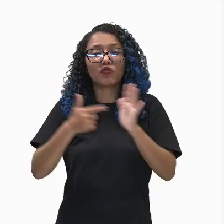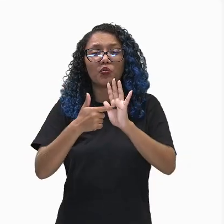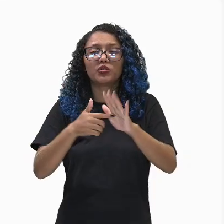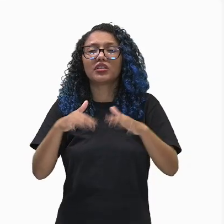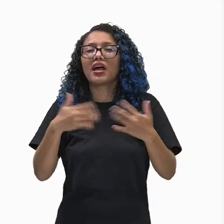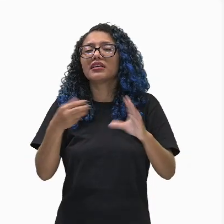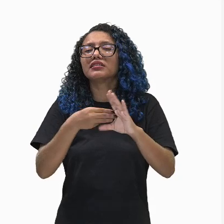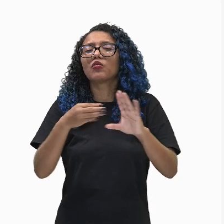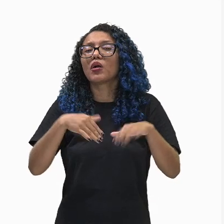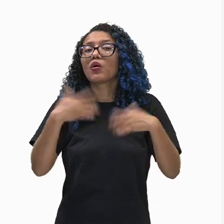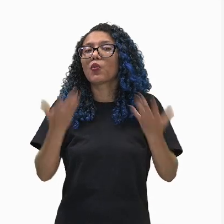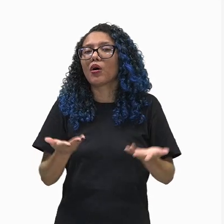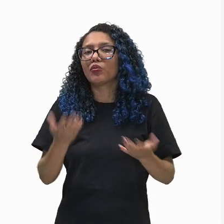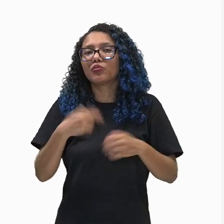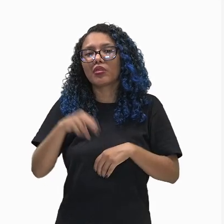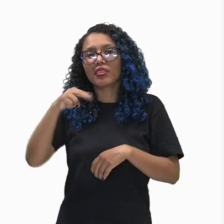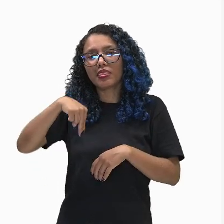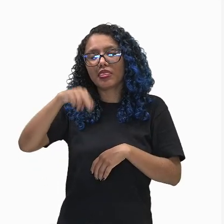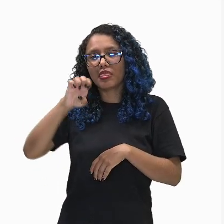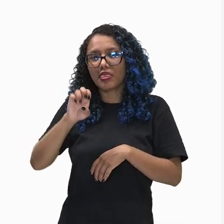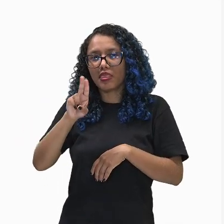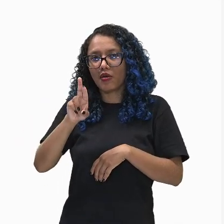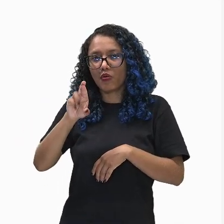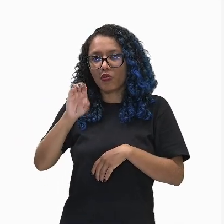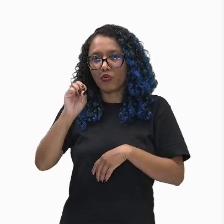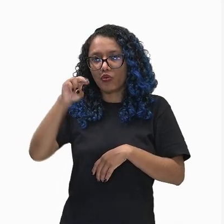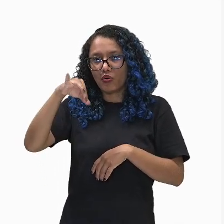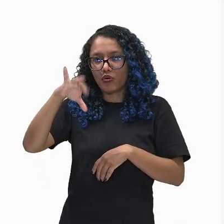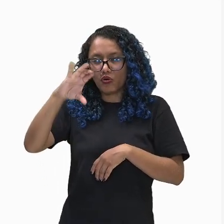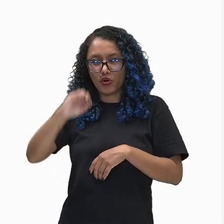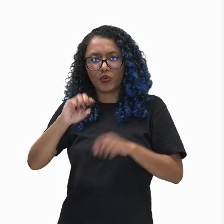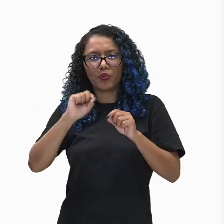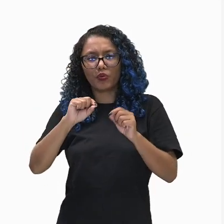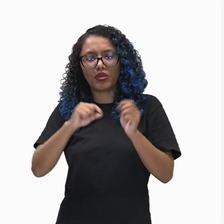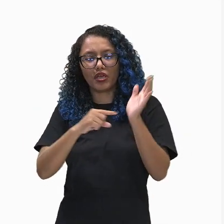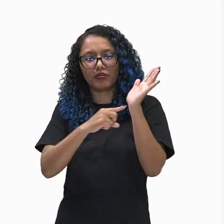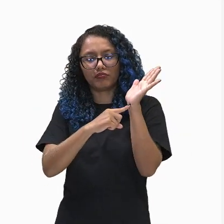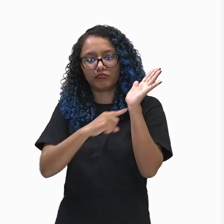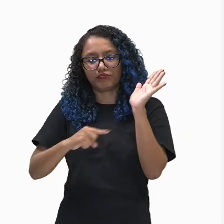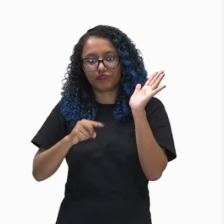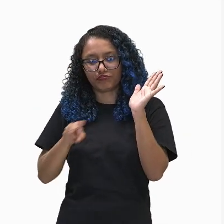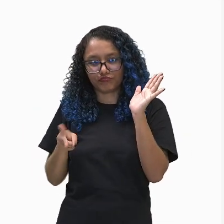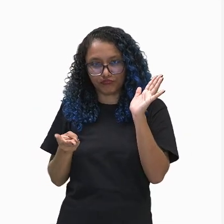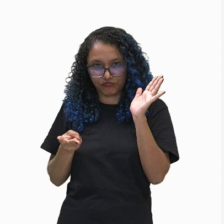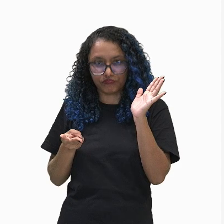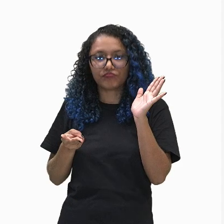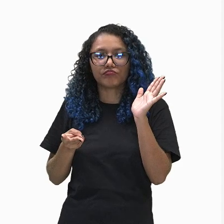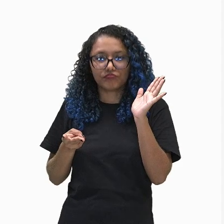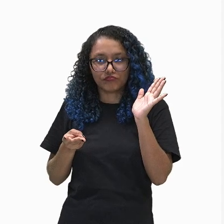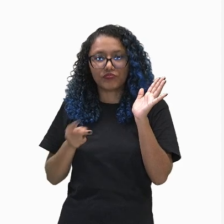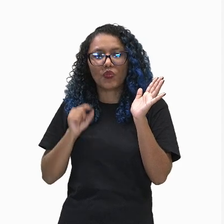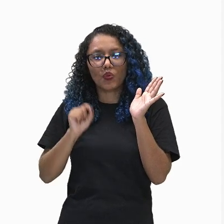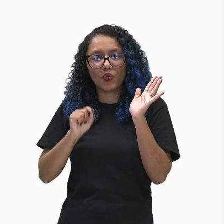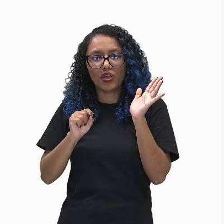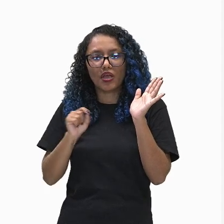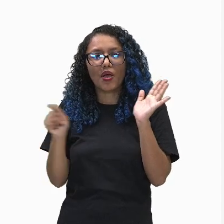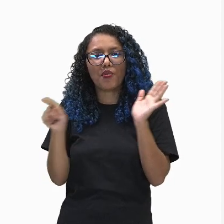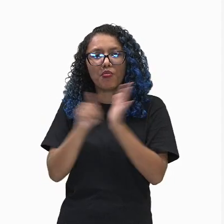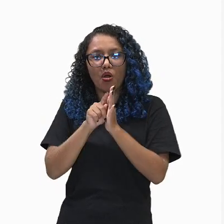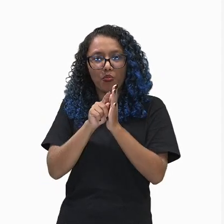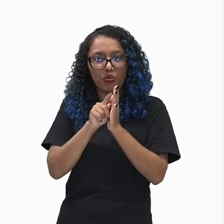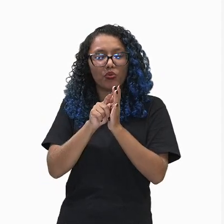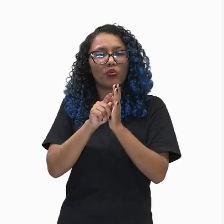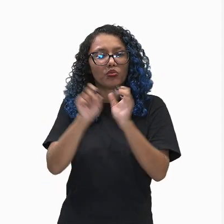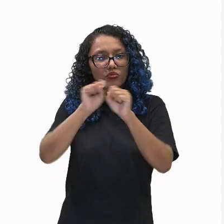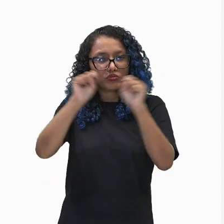nervoso. É o neurônio. O neurônio é a unidade funcional do sistema